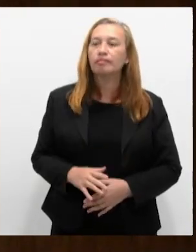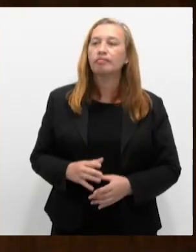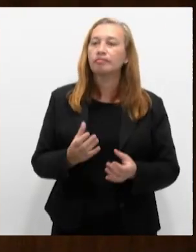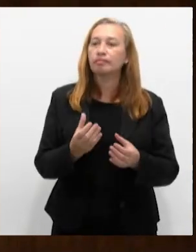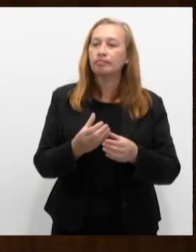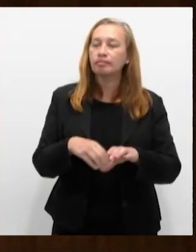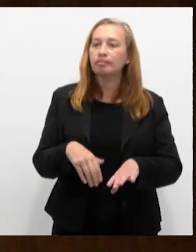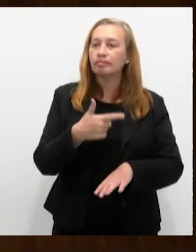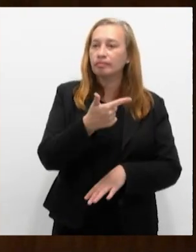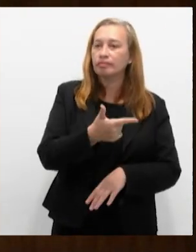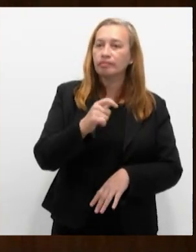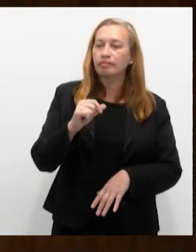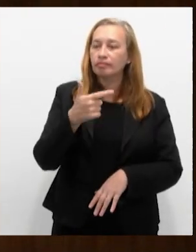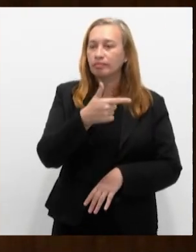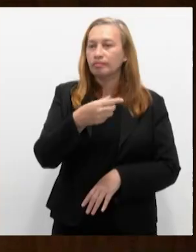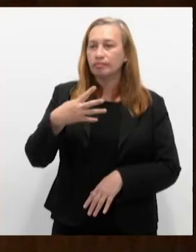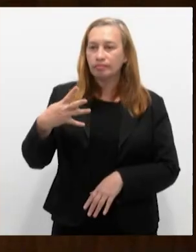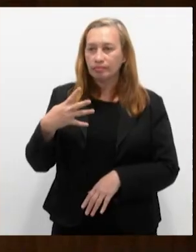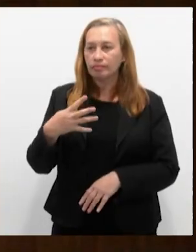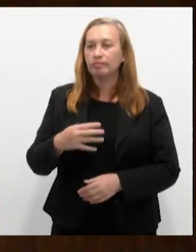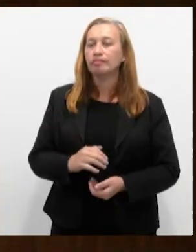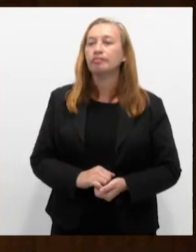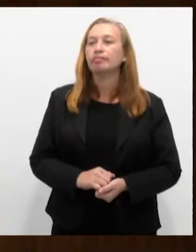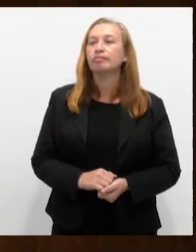concurso de 2014.